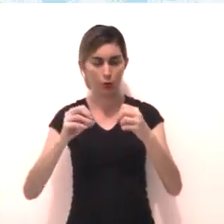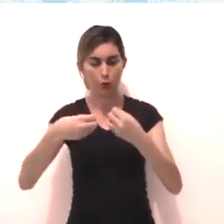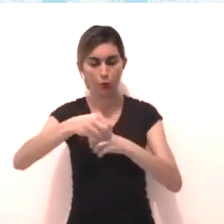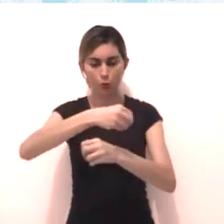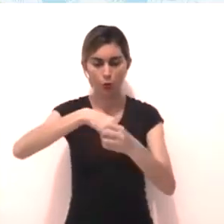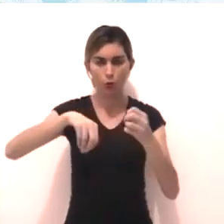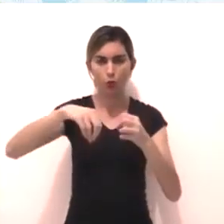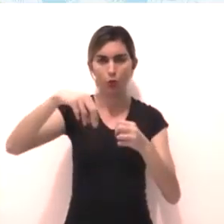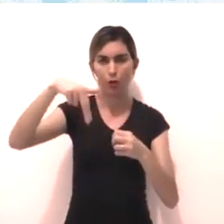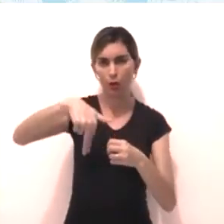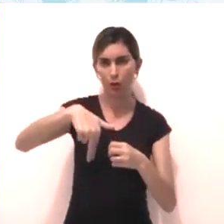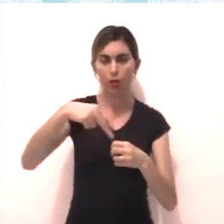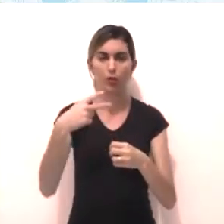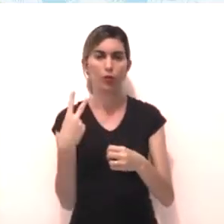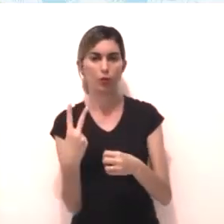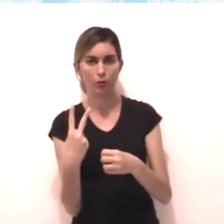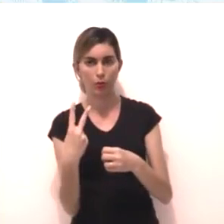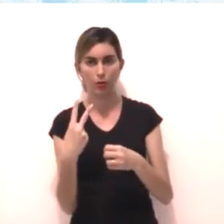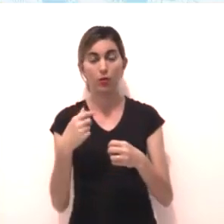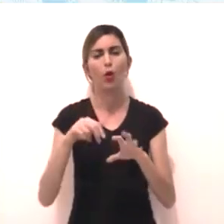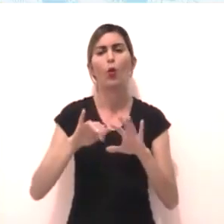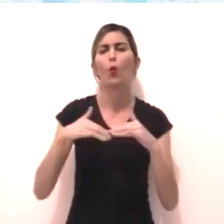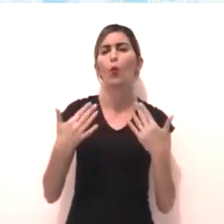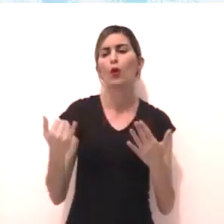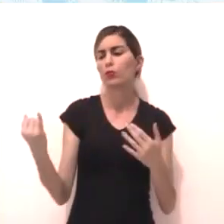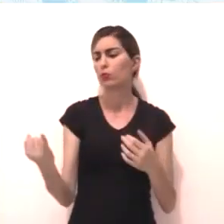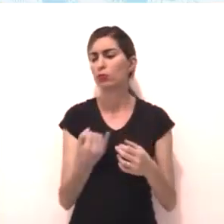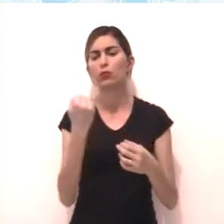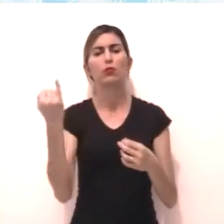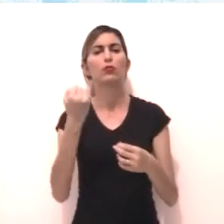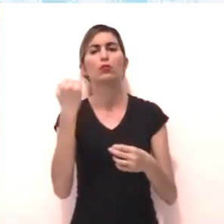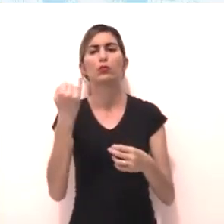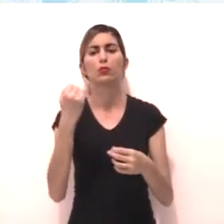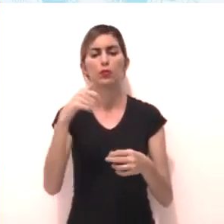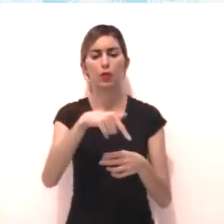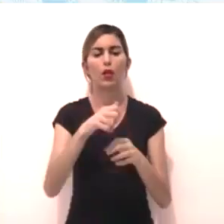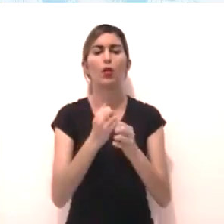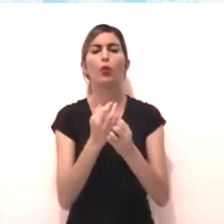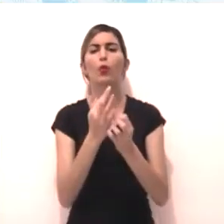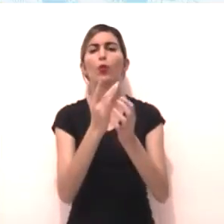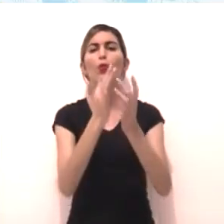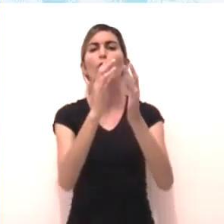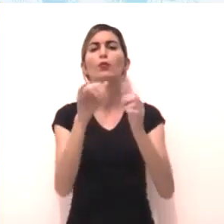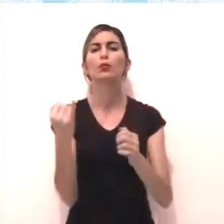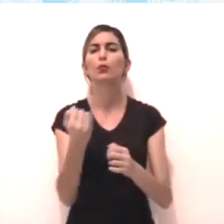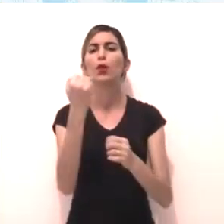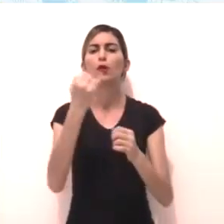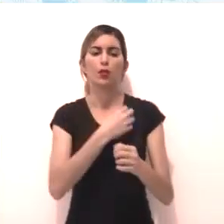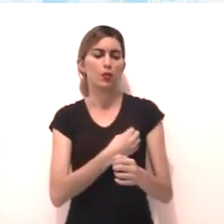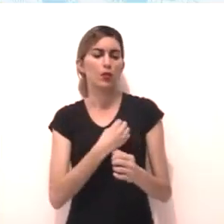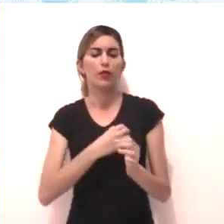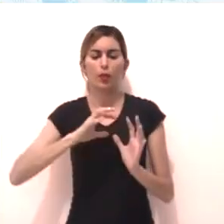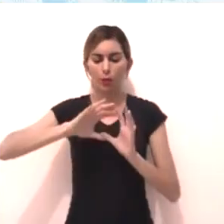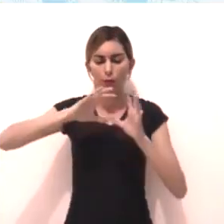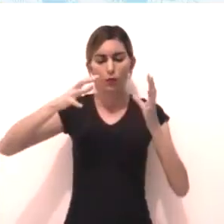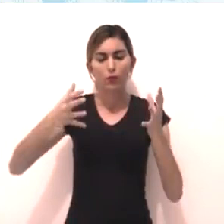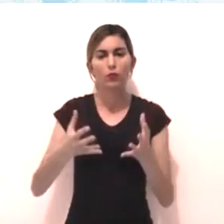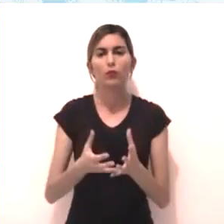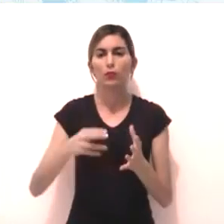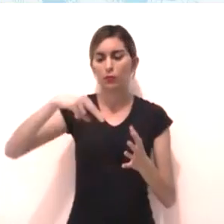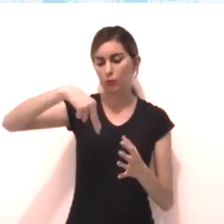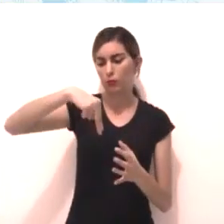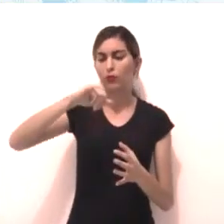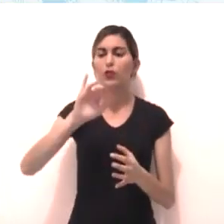molécula N2. E qual é a importância desse gás para a vida no planeta?